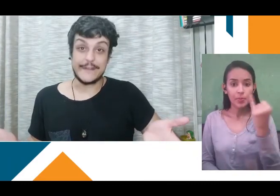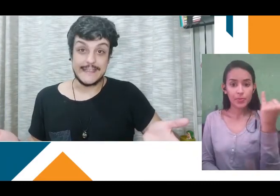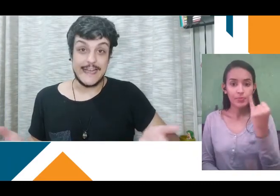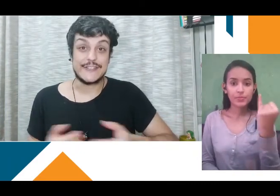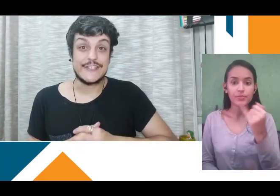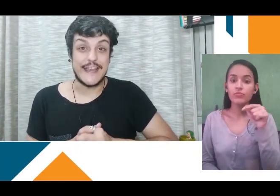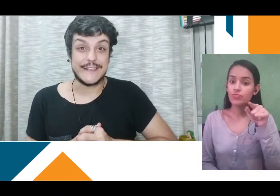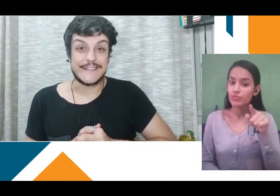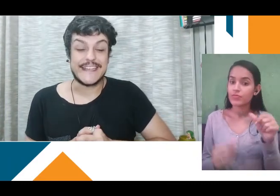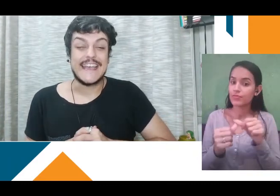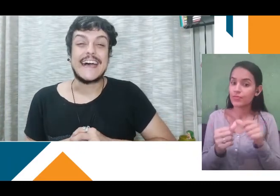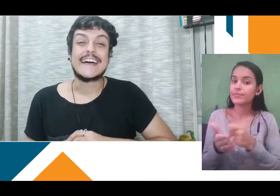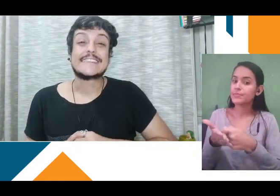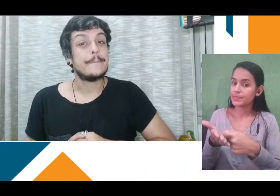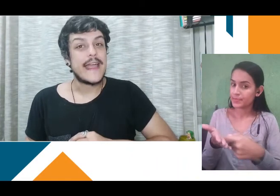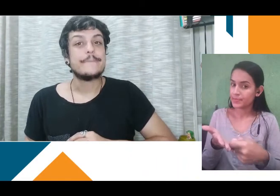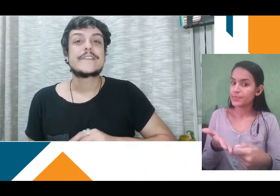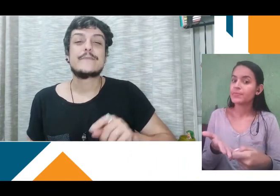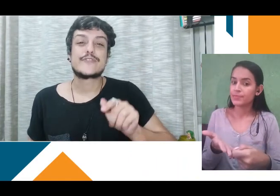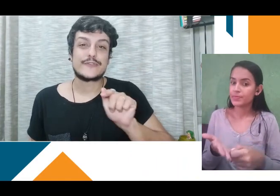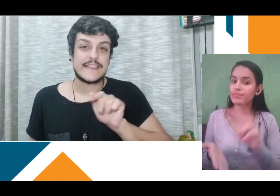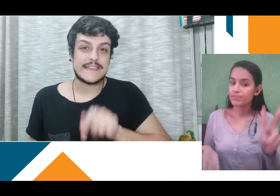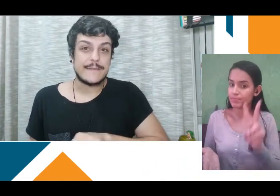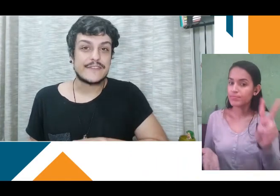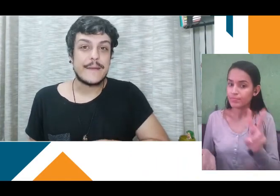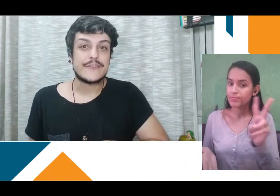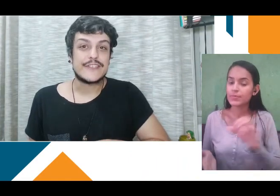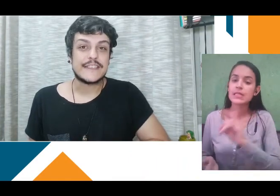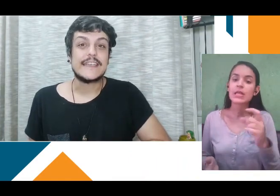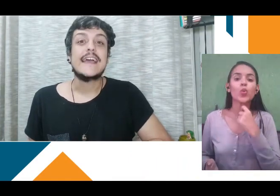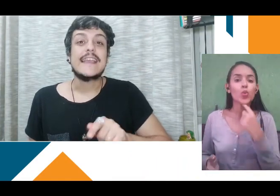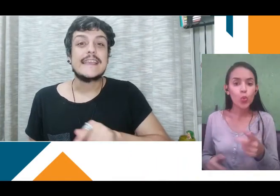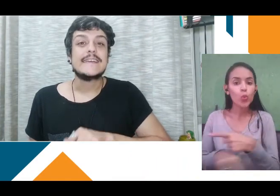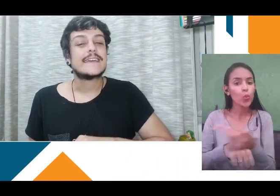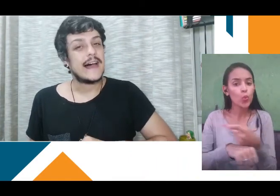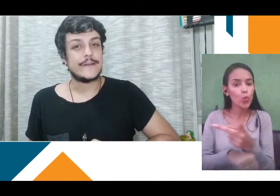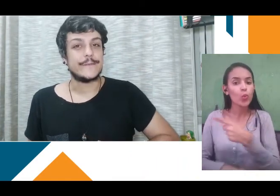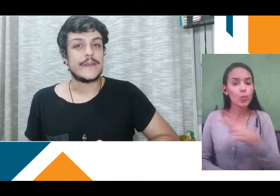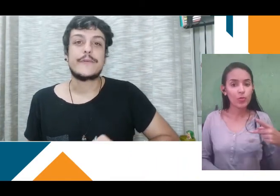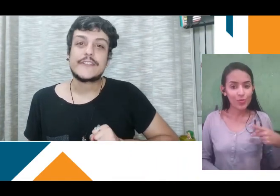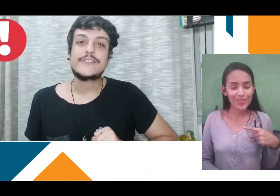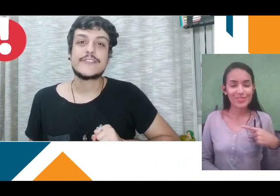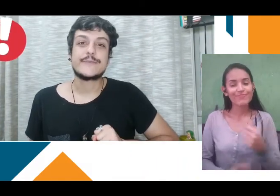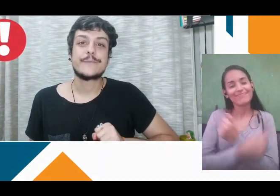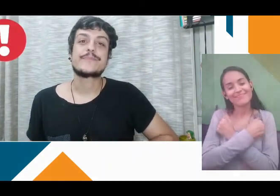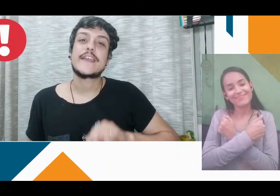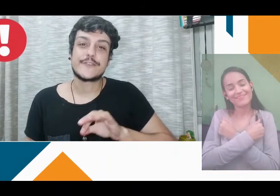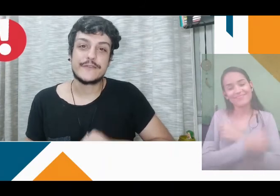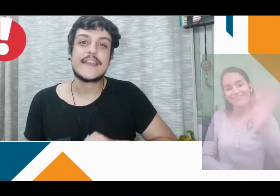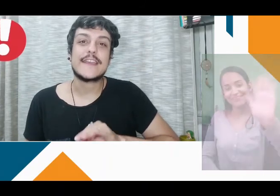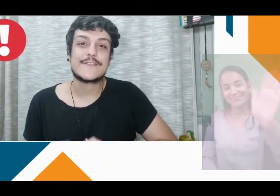uma infinidade de gêneros. Também temos outros exemplos na apostila e, claro,